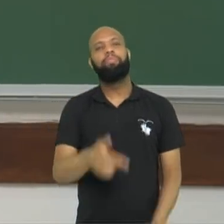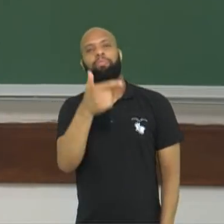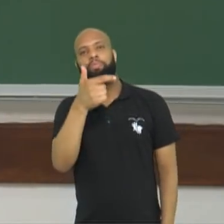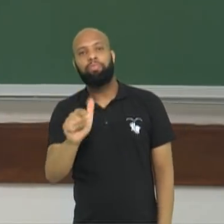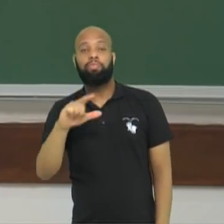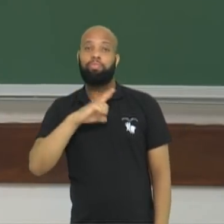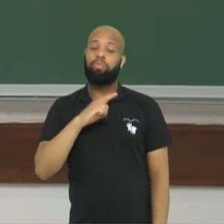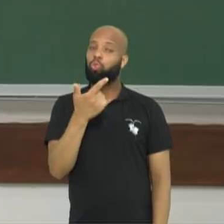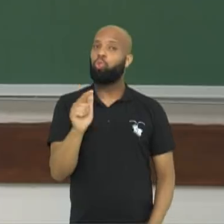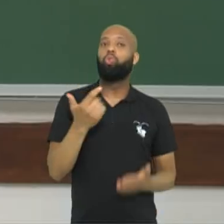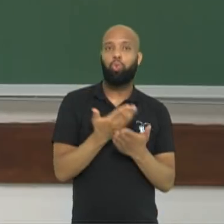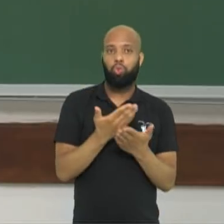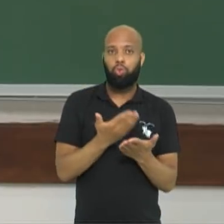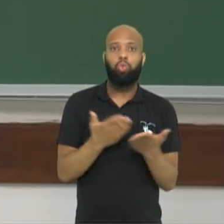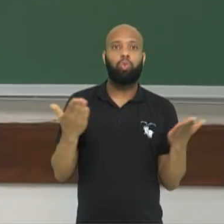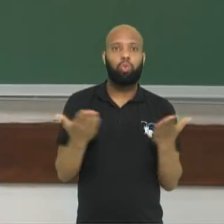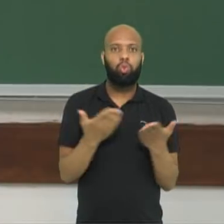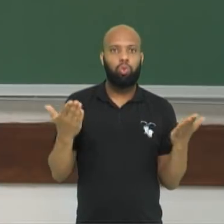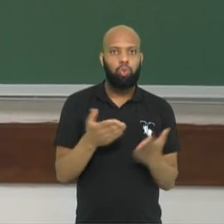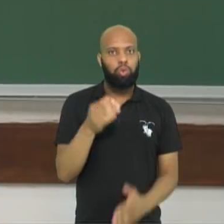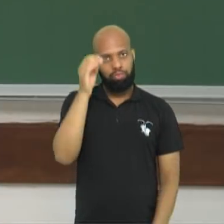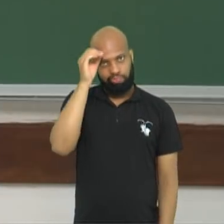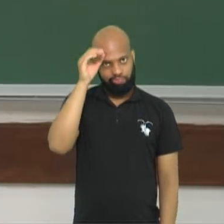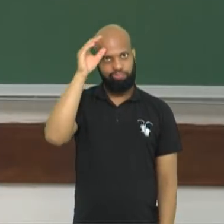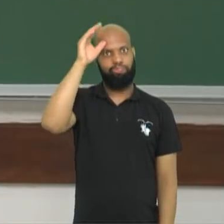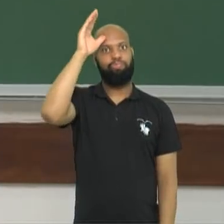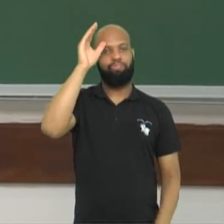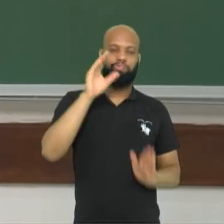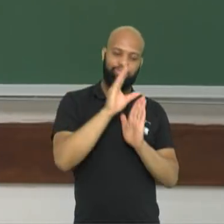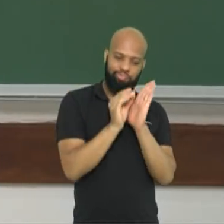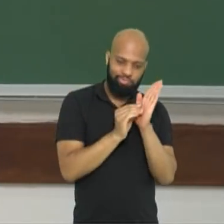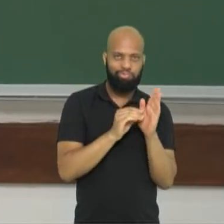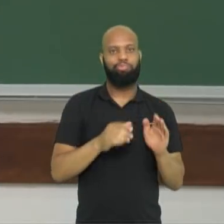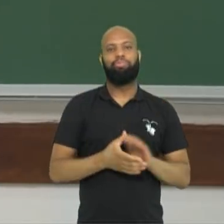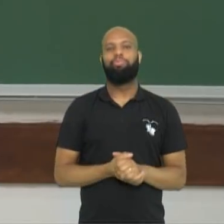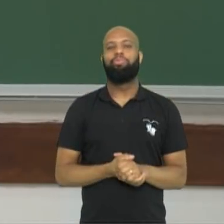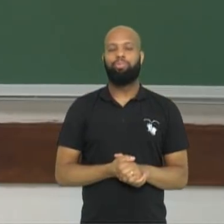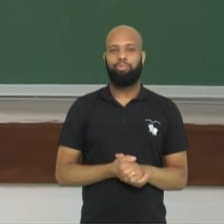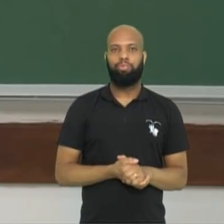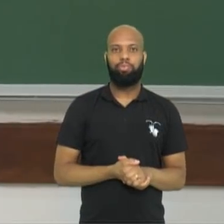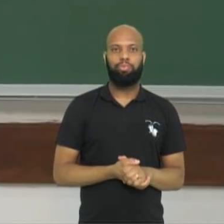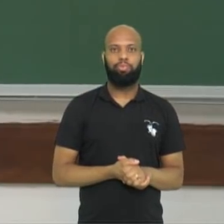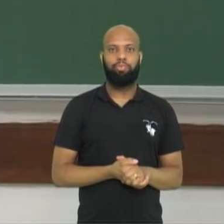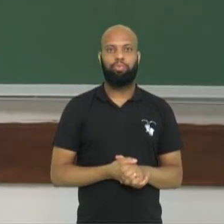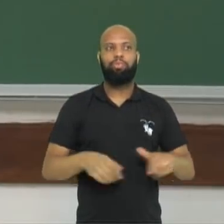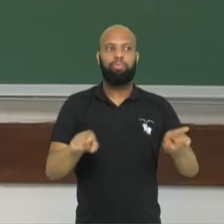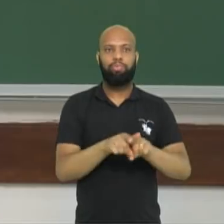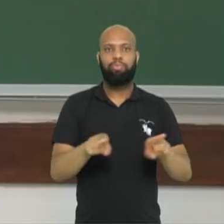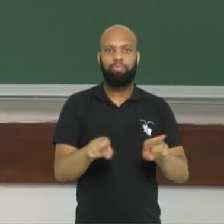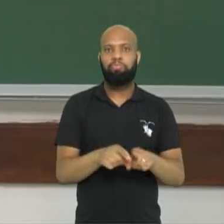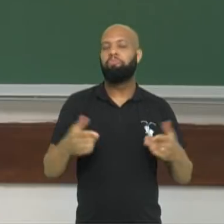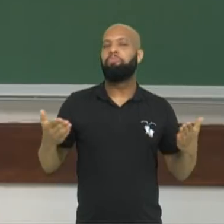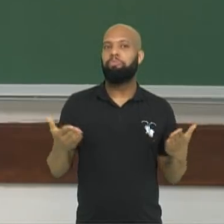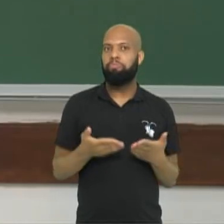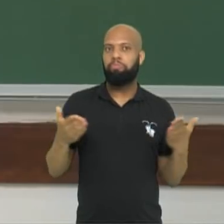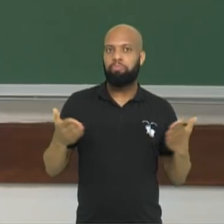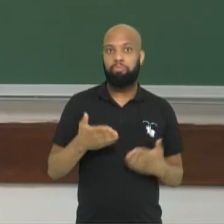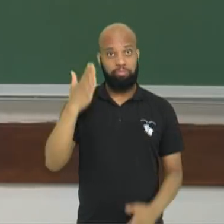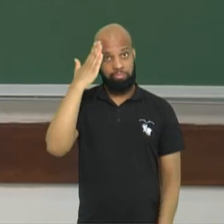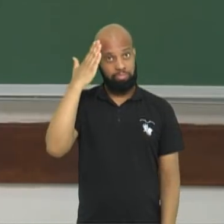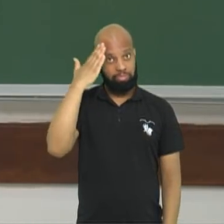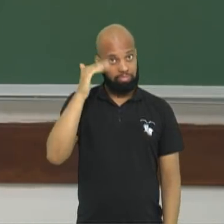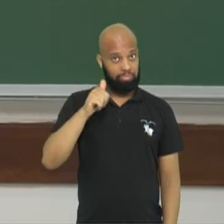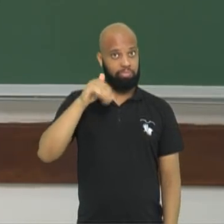novamente, mais uma aula, né? Para enriquecer o nosso conteúdo, né? Ficarmos mais sabidos